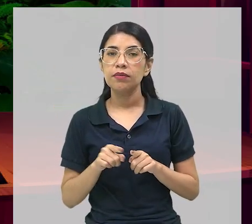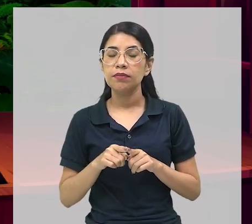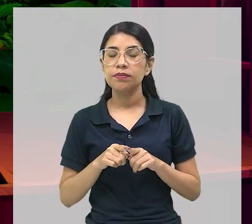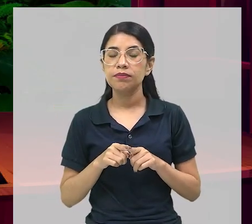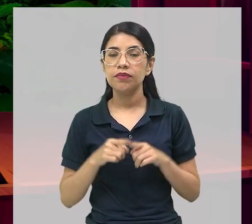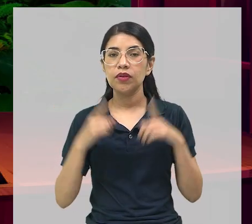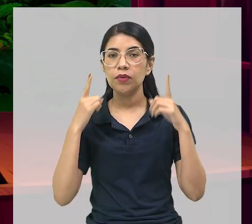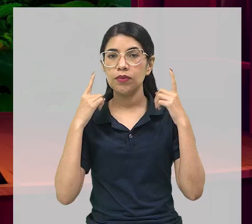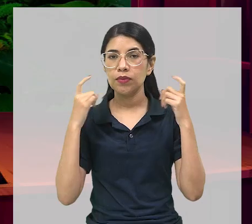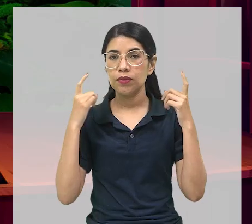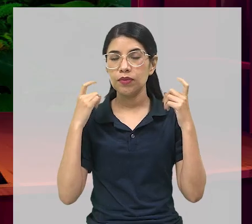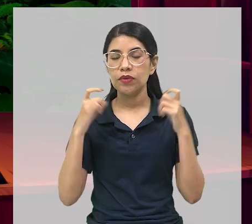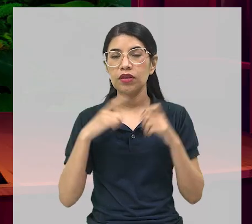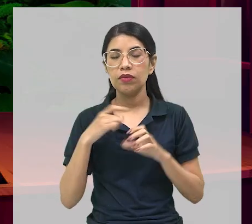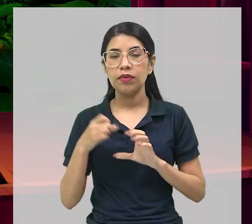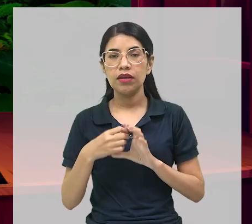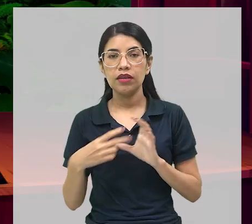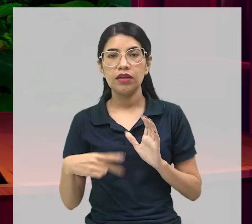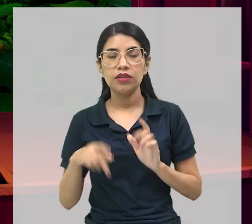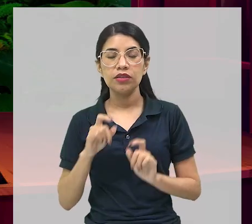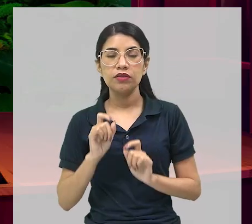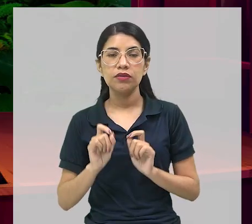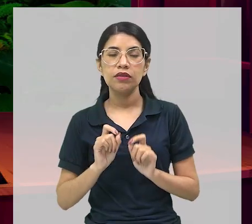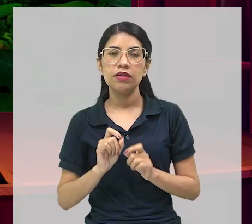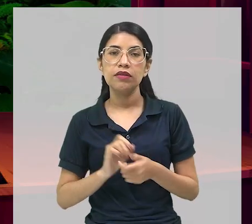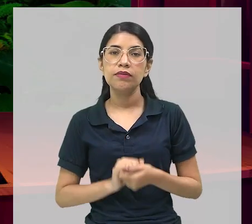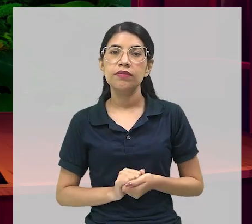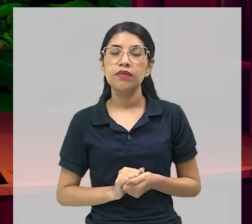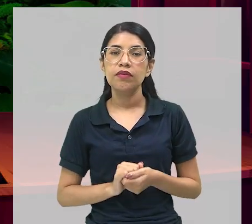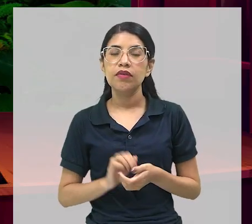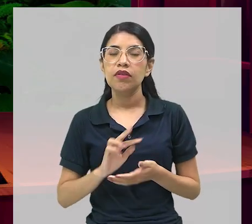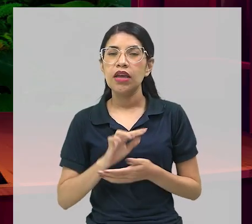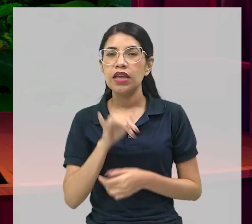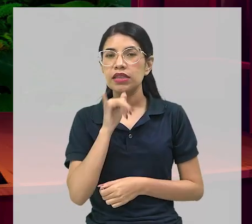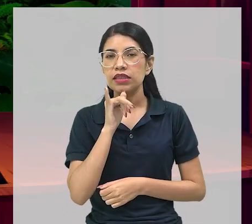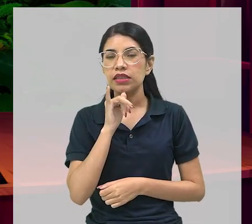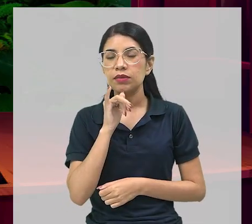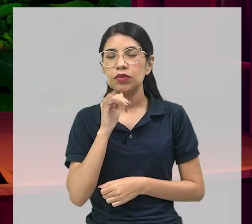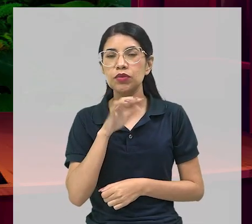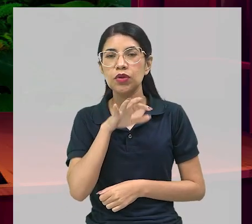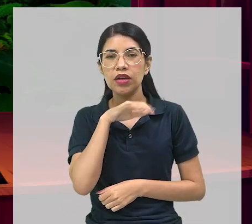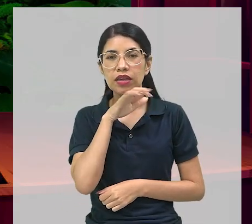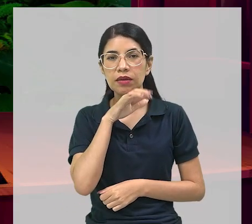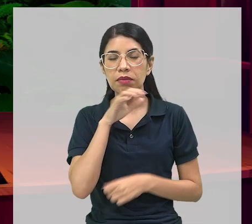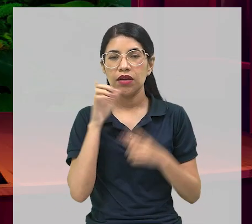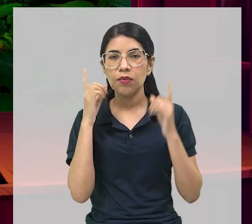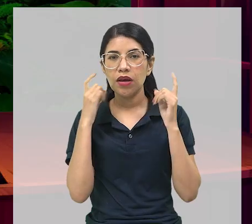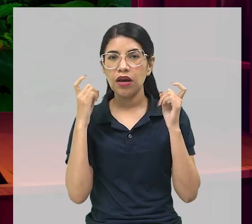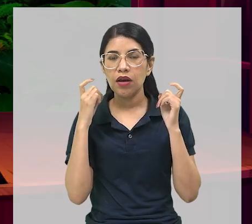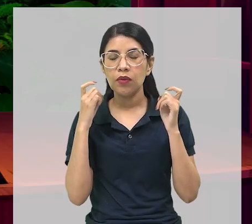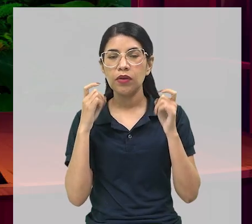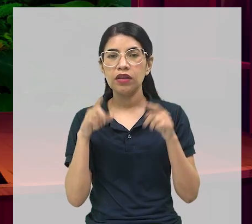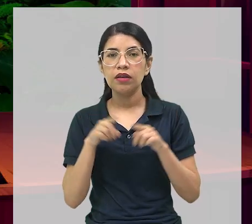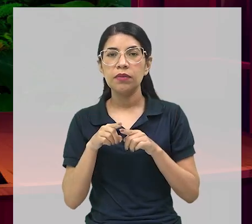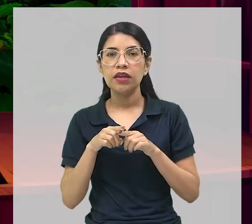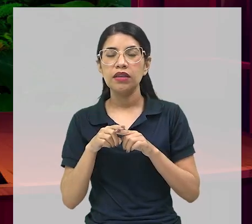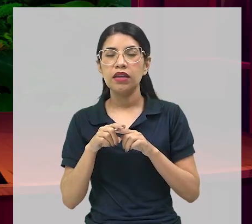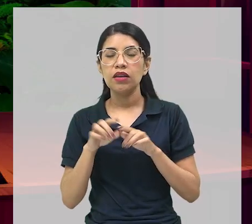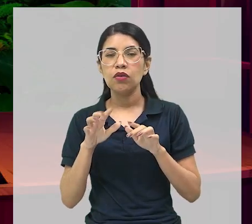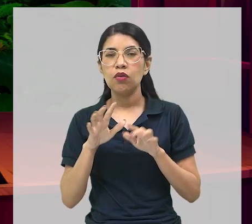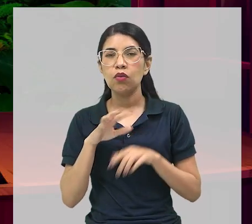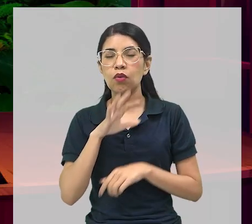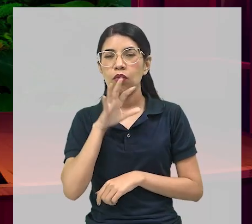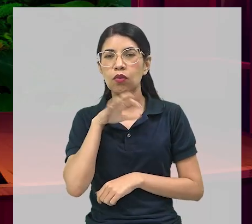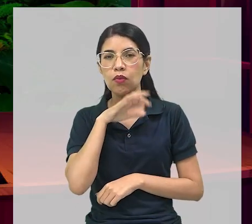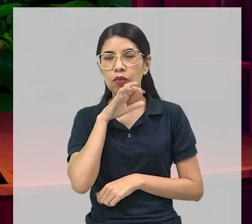têm essas características, né? Os ruídos dos animais. De repente a gente está aqui e aparece um rugido de um